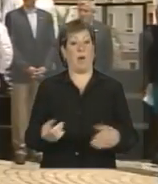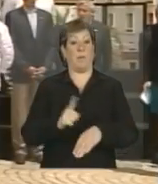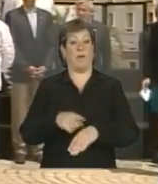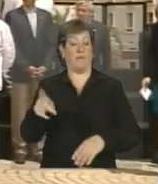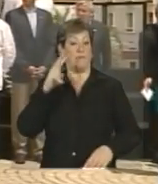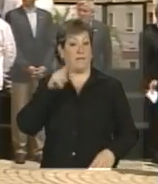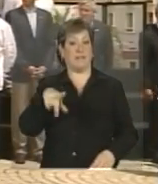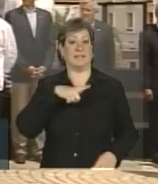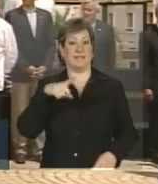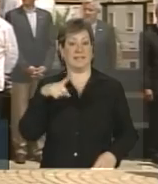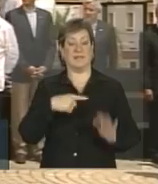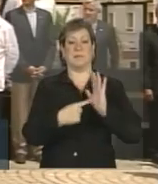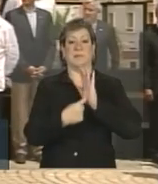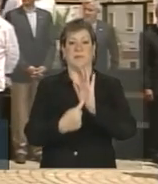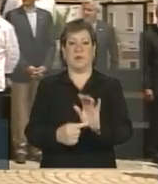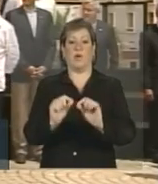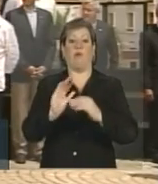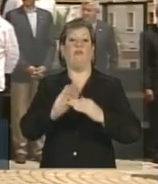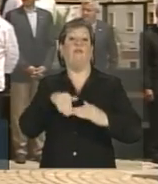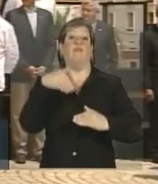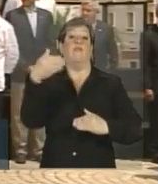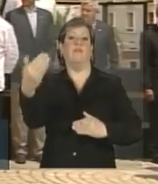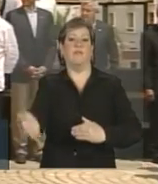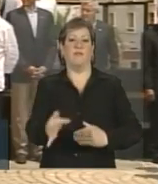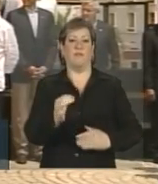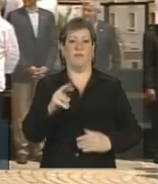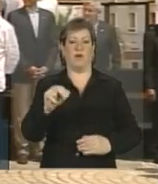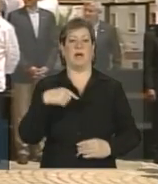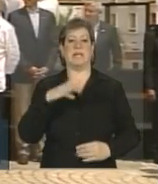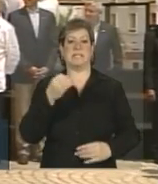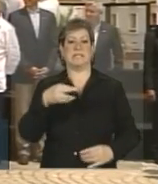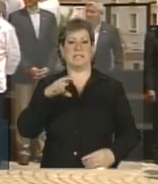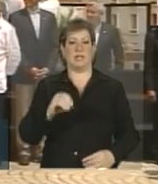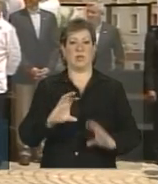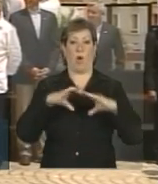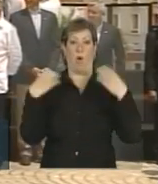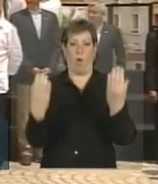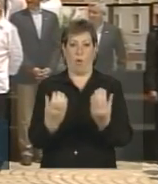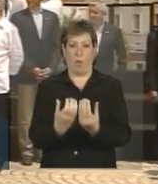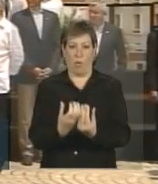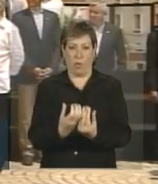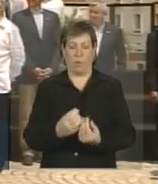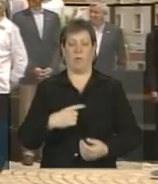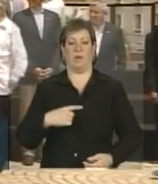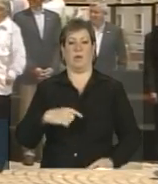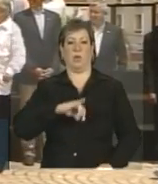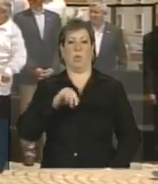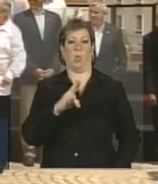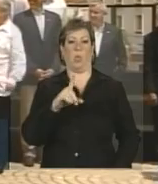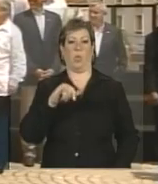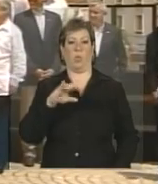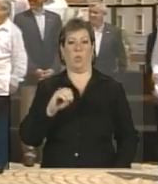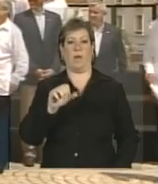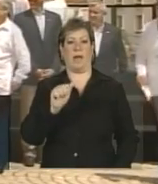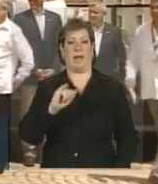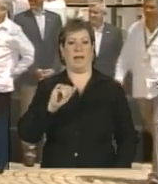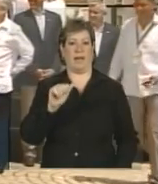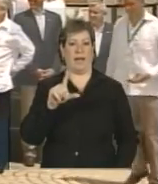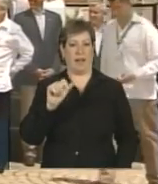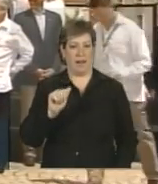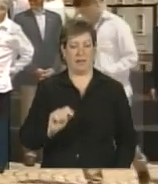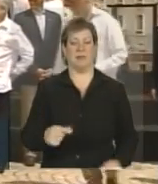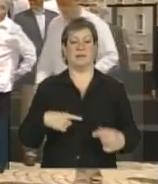vendo aí imagens externas do Centro de Convenções Julio Ayala, onde acontece